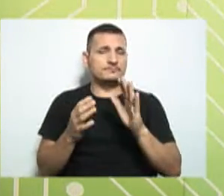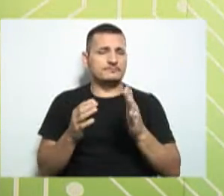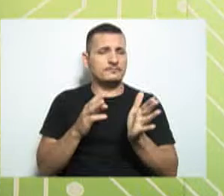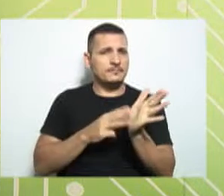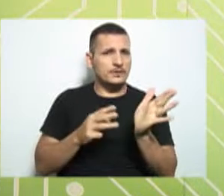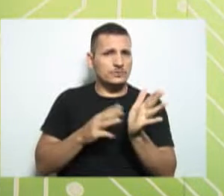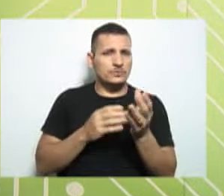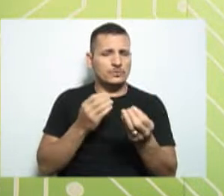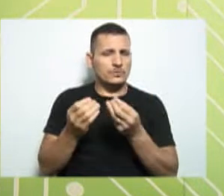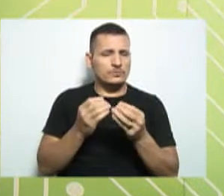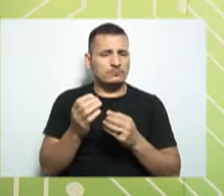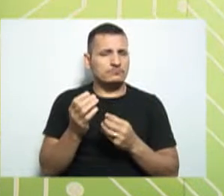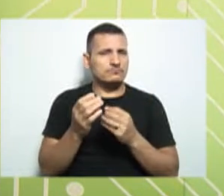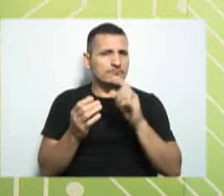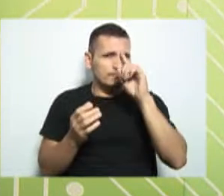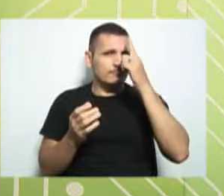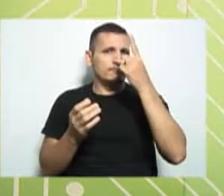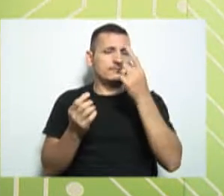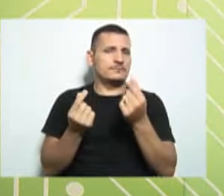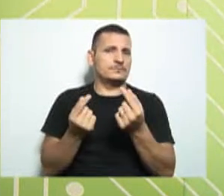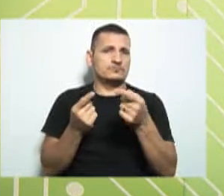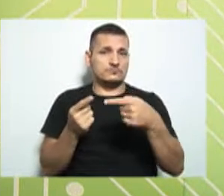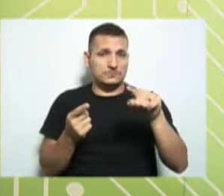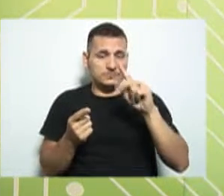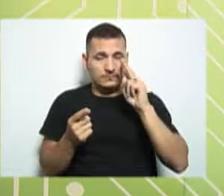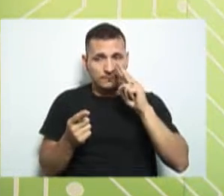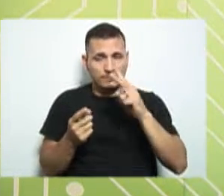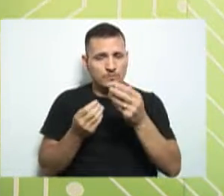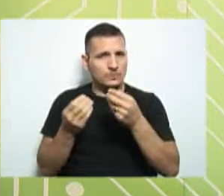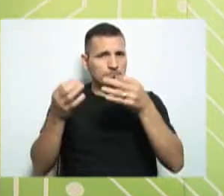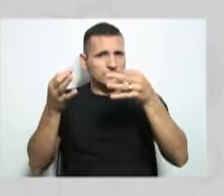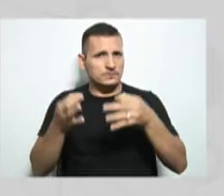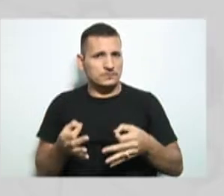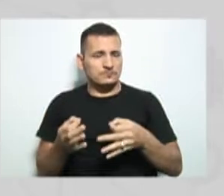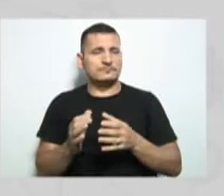vão ver como é feito essa formação de preço do modo correto. Vamos lá?